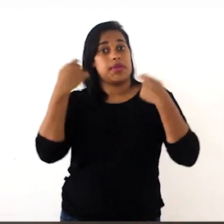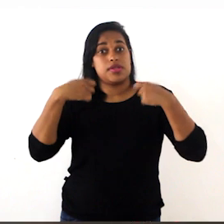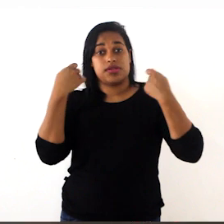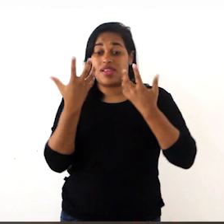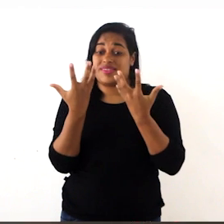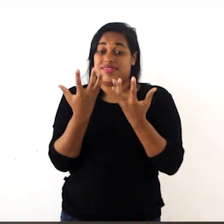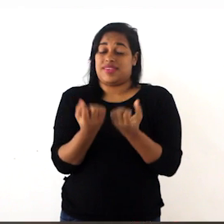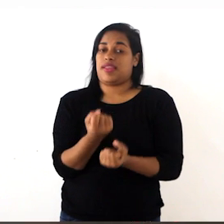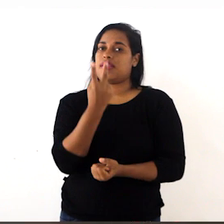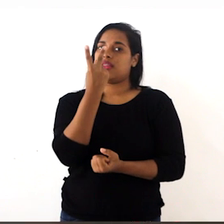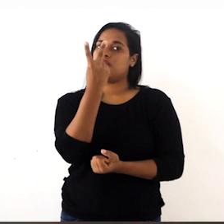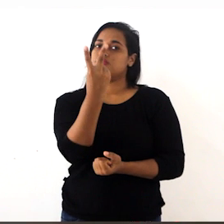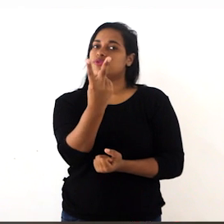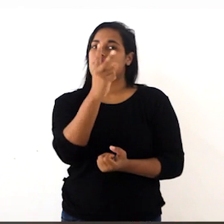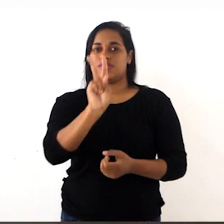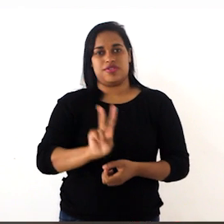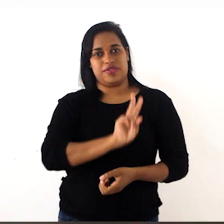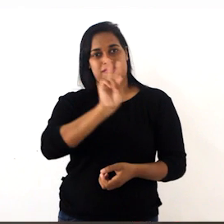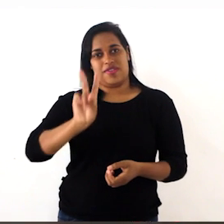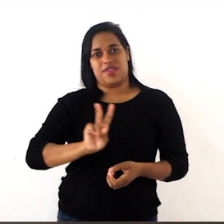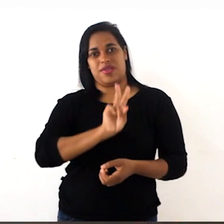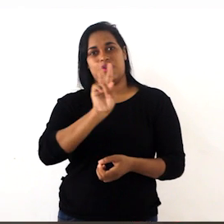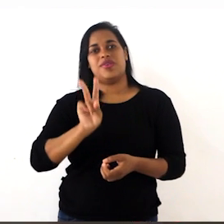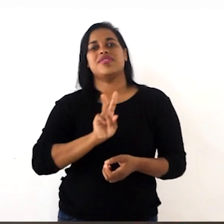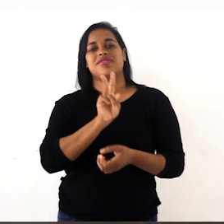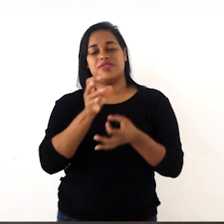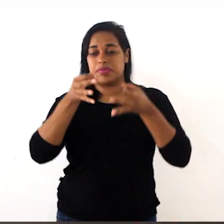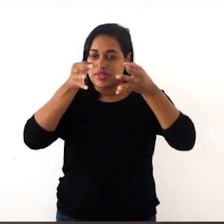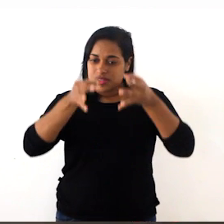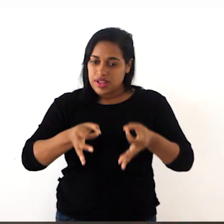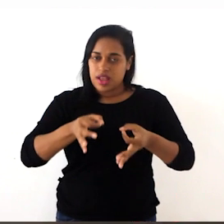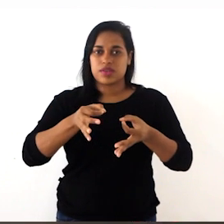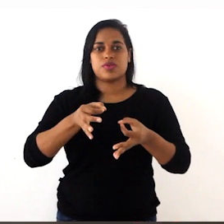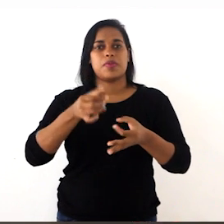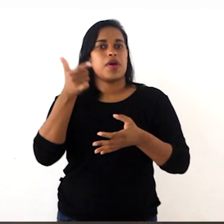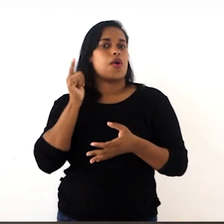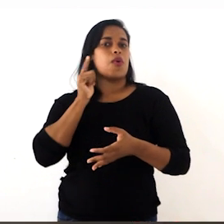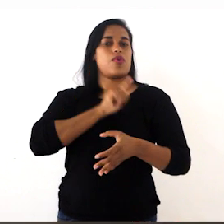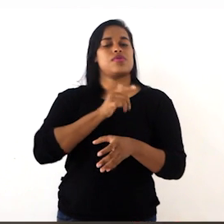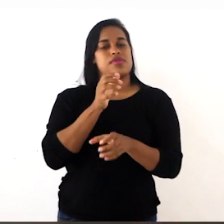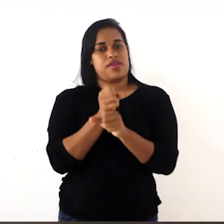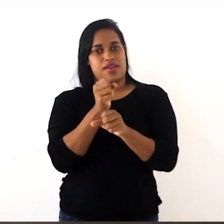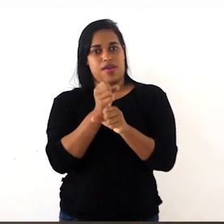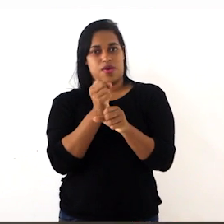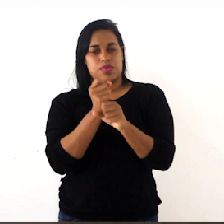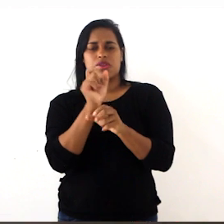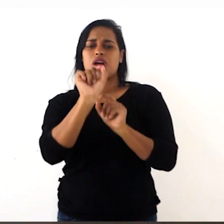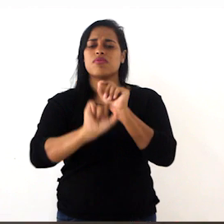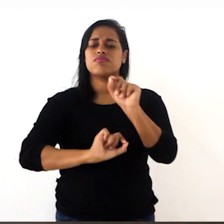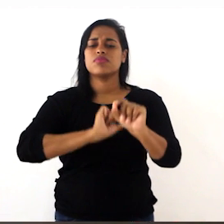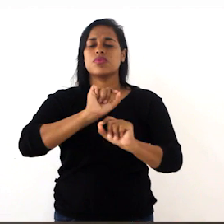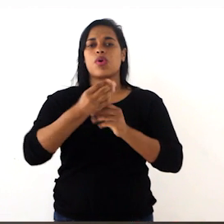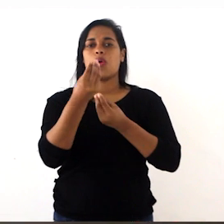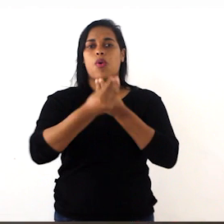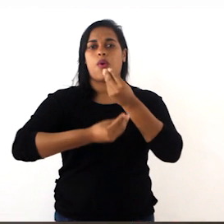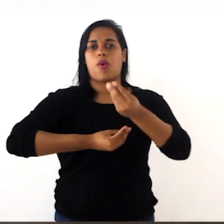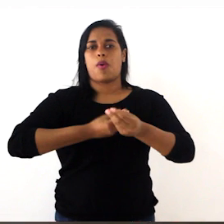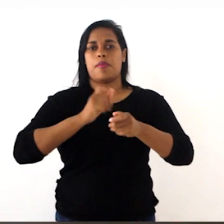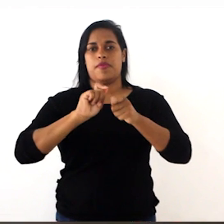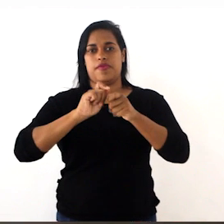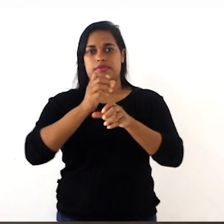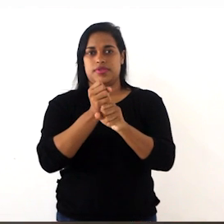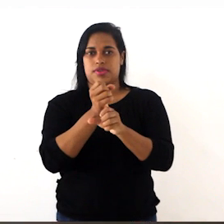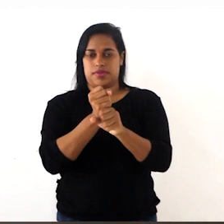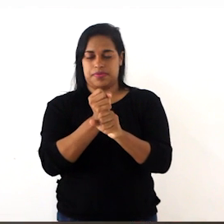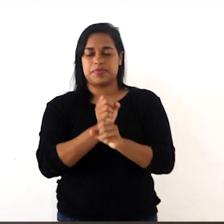dois valores para poder ser executado. E o que a gente vai executar?